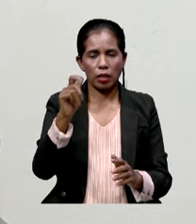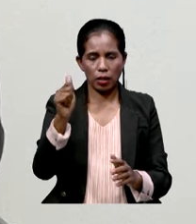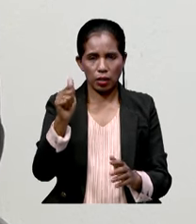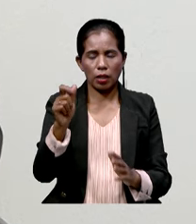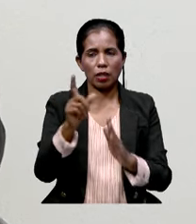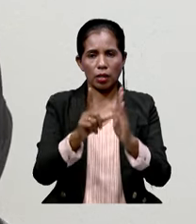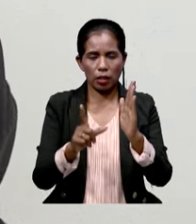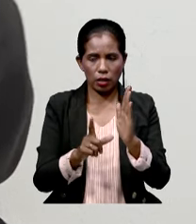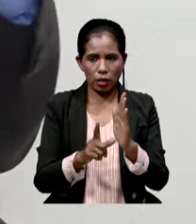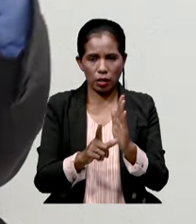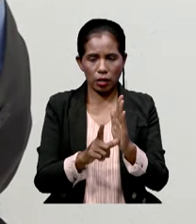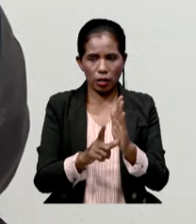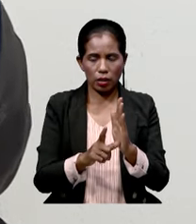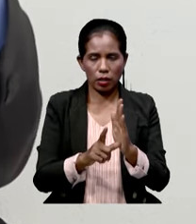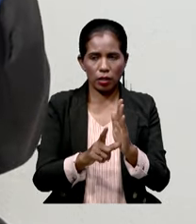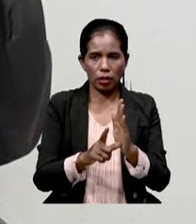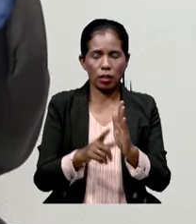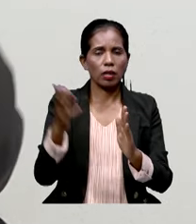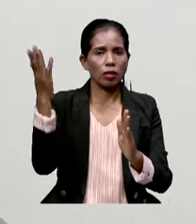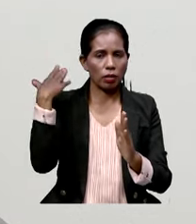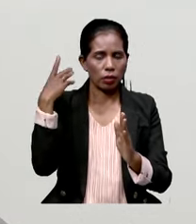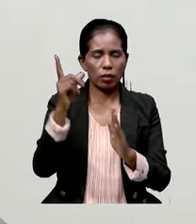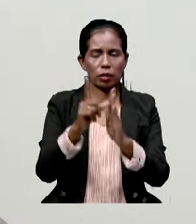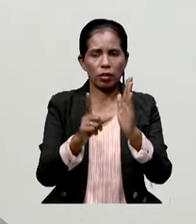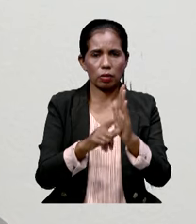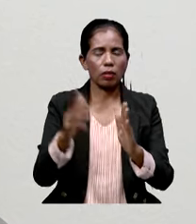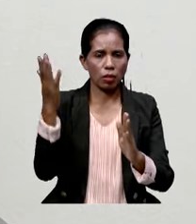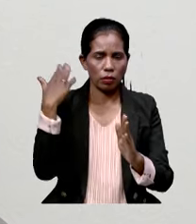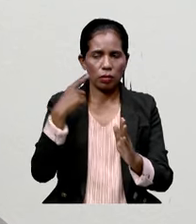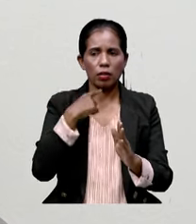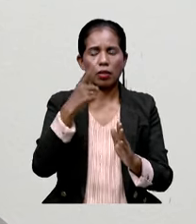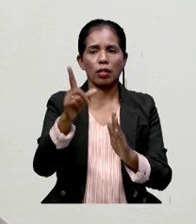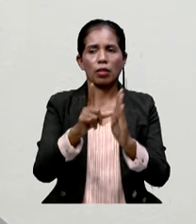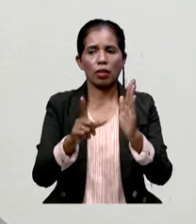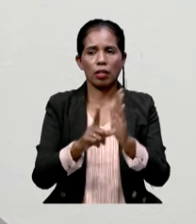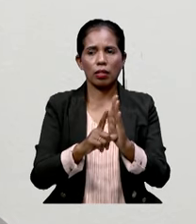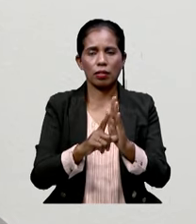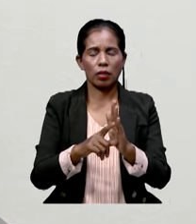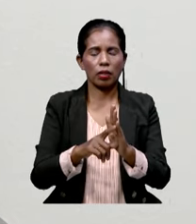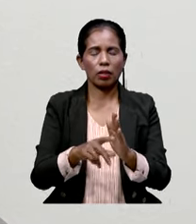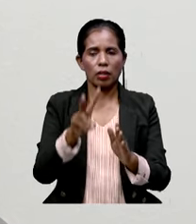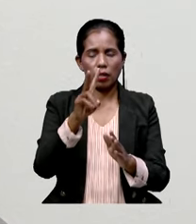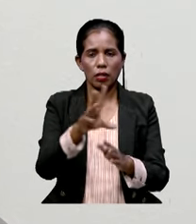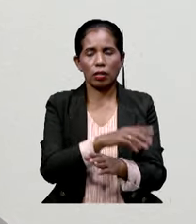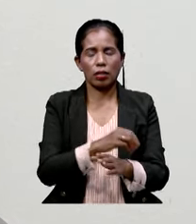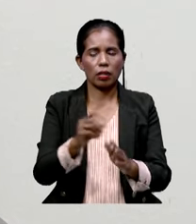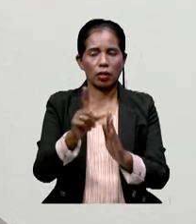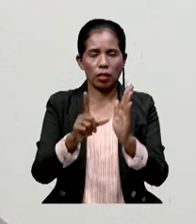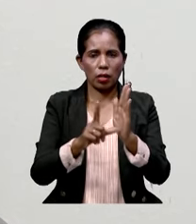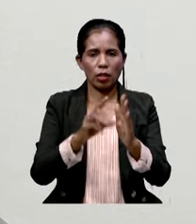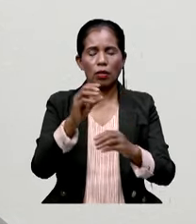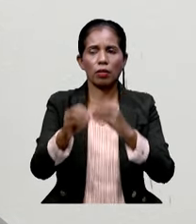né, e a legislatura anterior, legislatura liuba, lei né caduca tia parlamento. E da falei mais lei